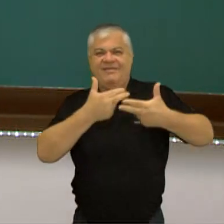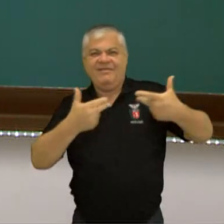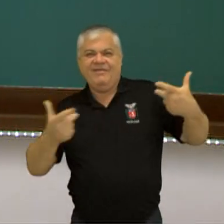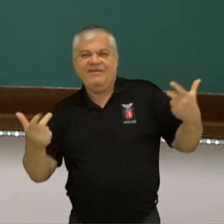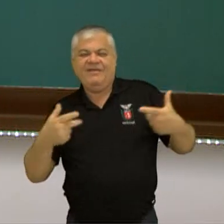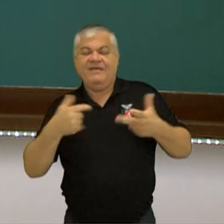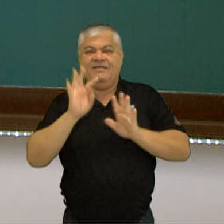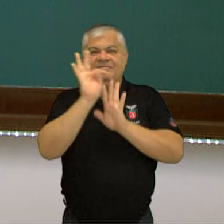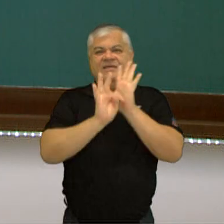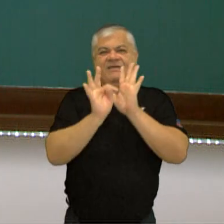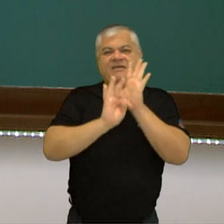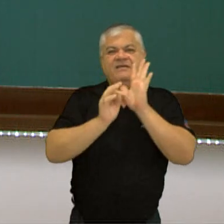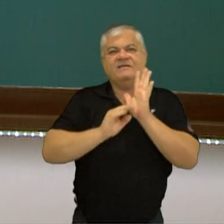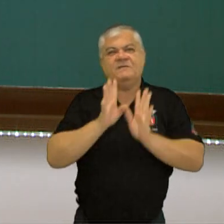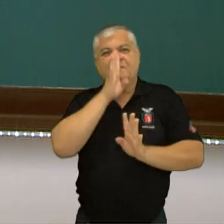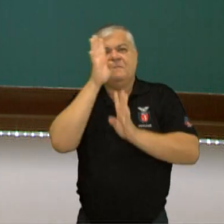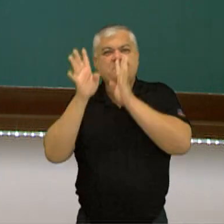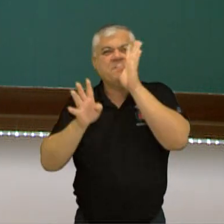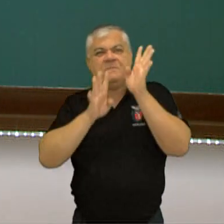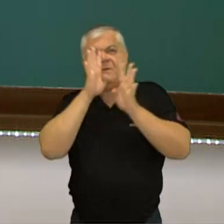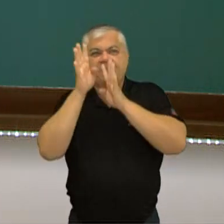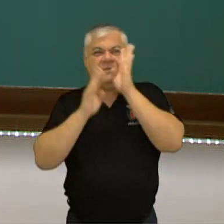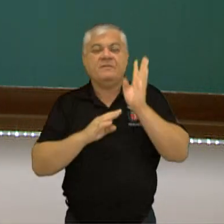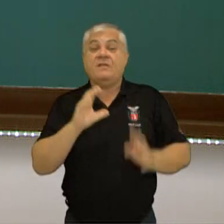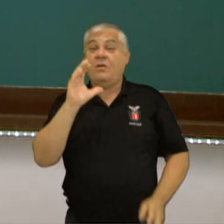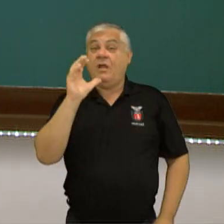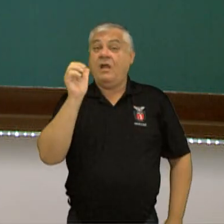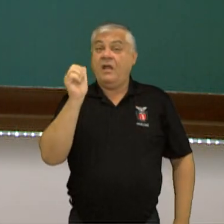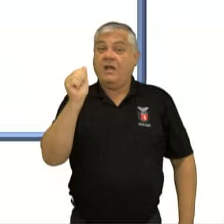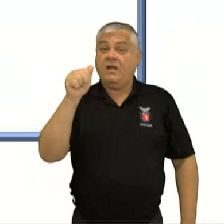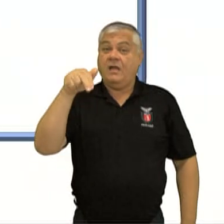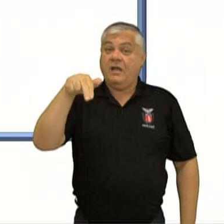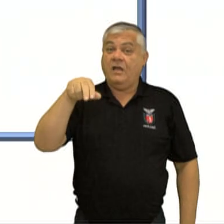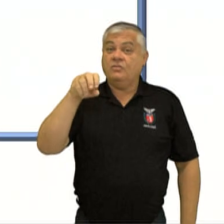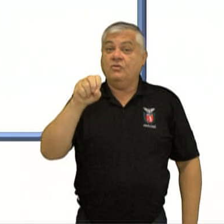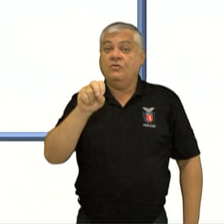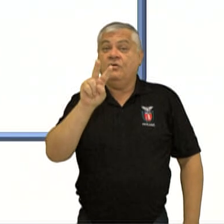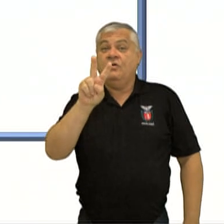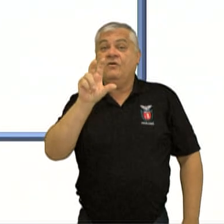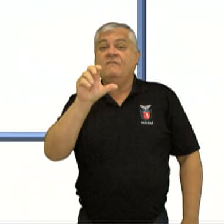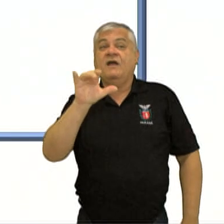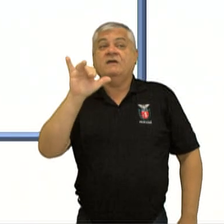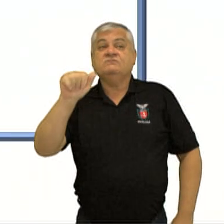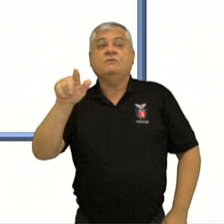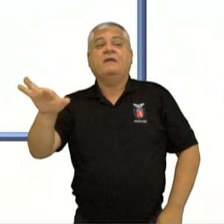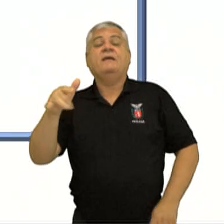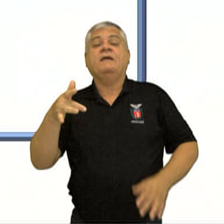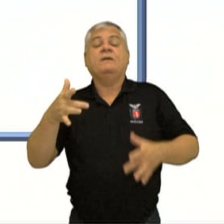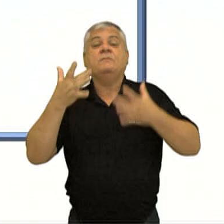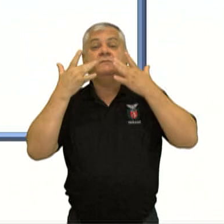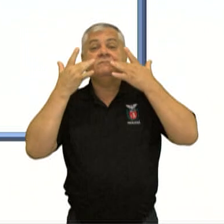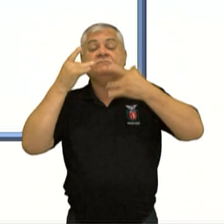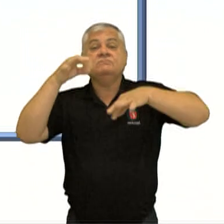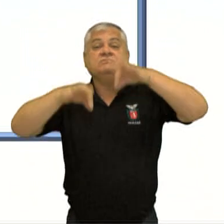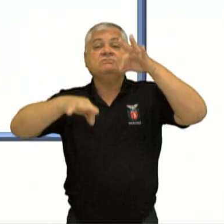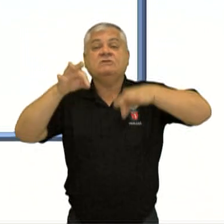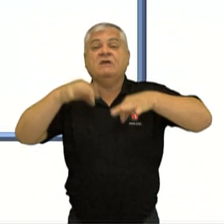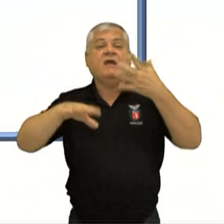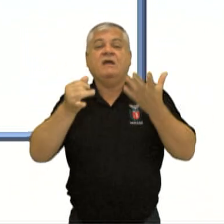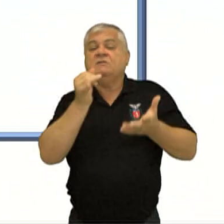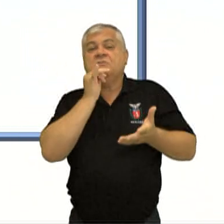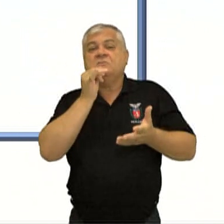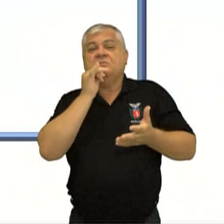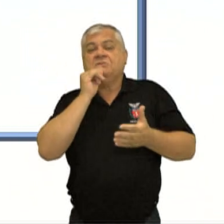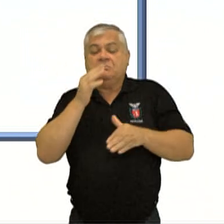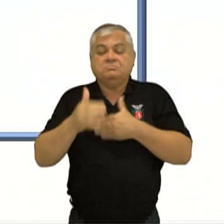bem improvisados. Tá? Então, aí o canovaccio indica elementos básicos da trama de uma peça, determinando a maneira genérica e